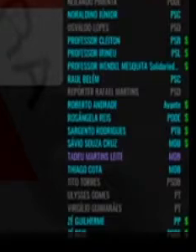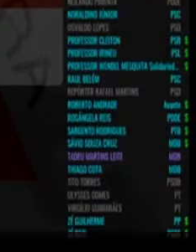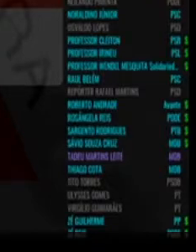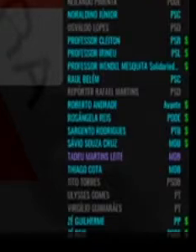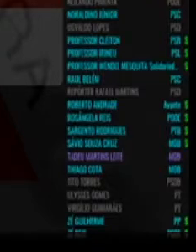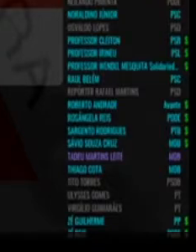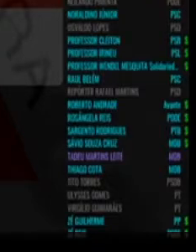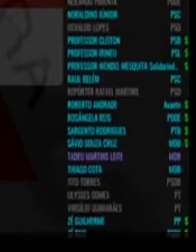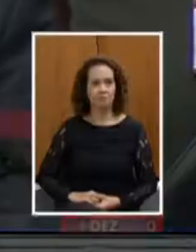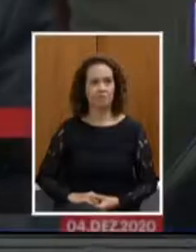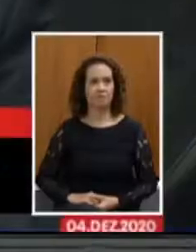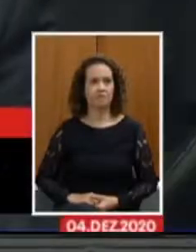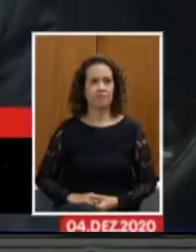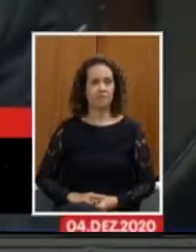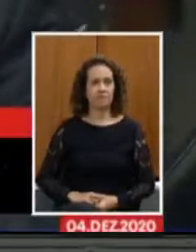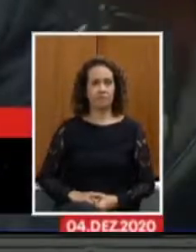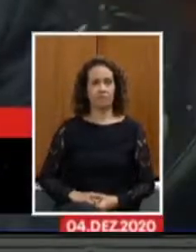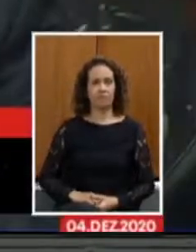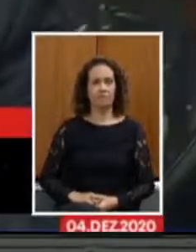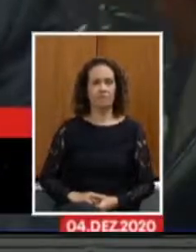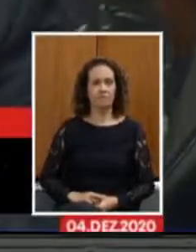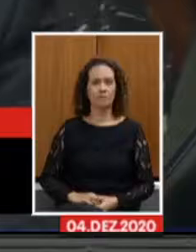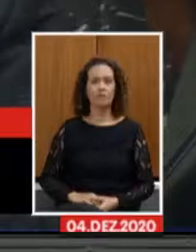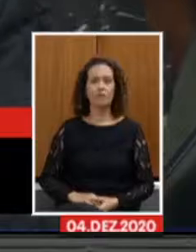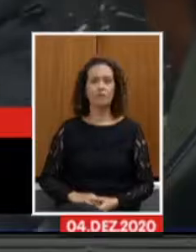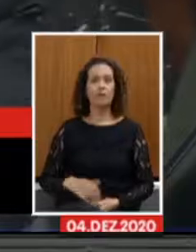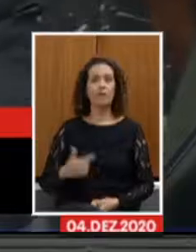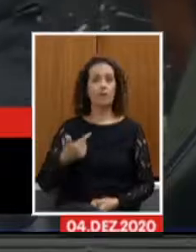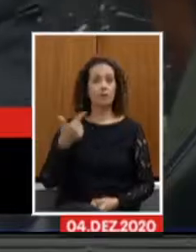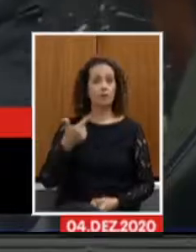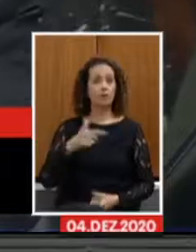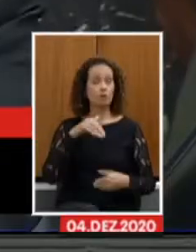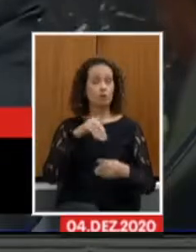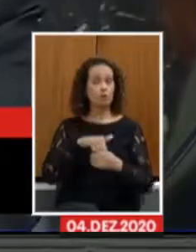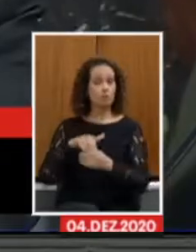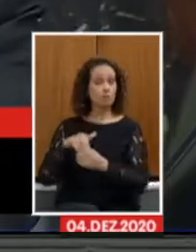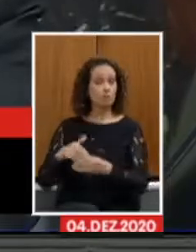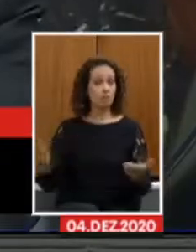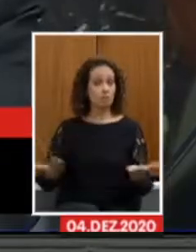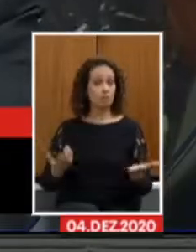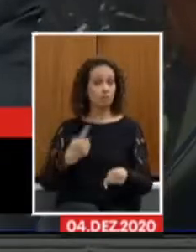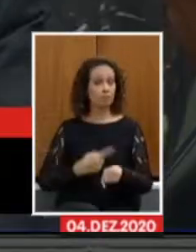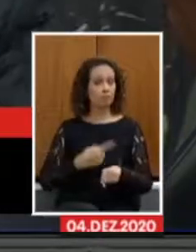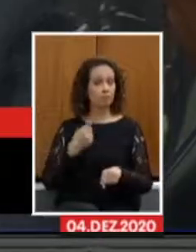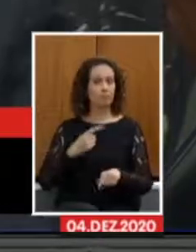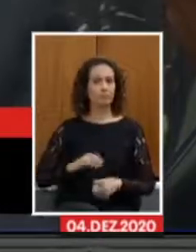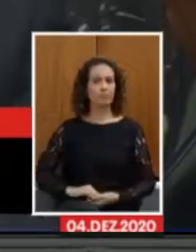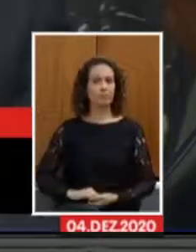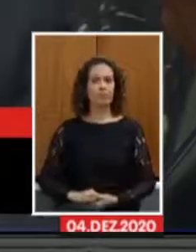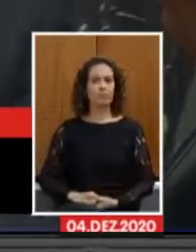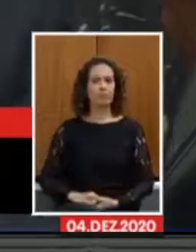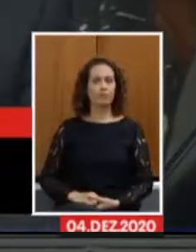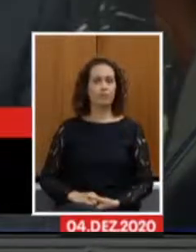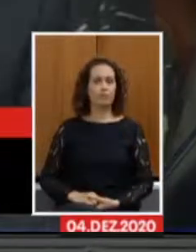A presidência vai proceder à segunda chamada de votação. Em votação.